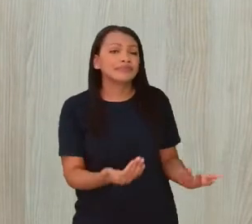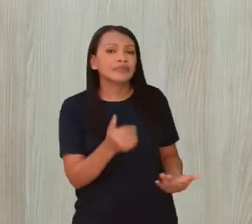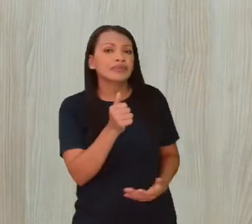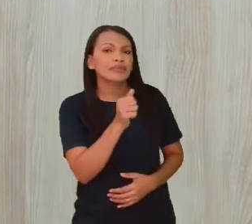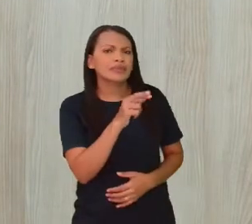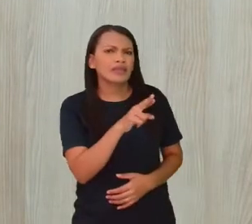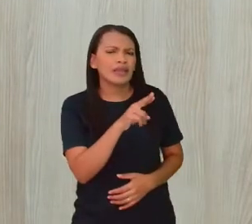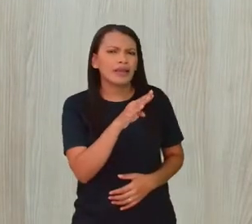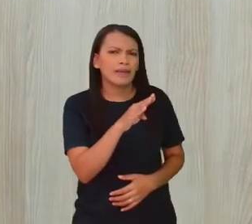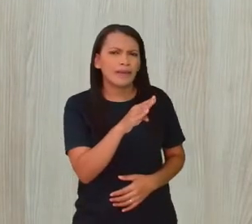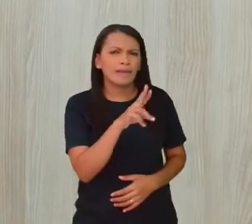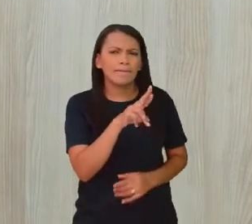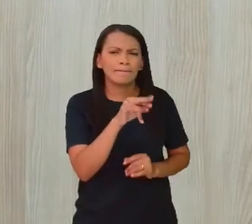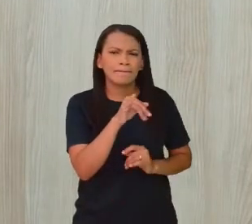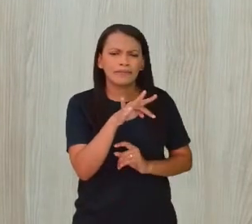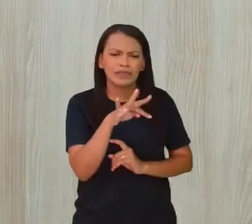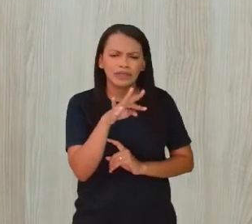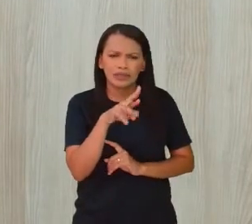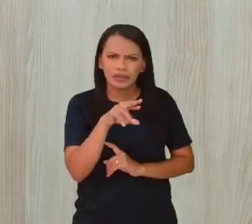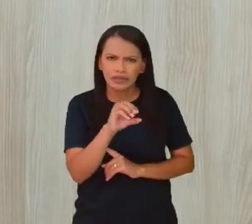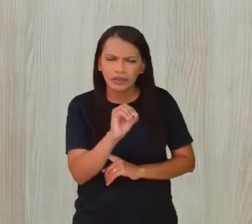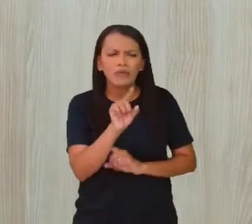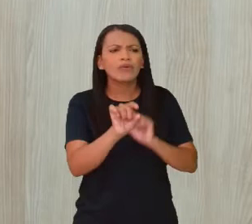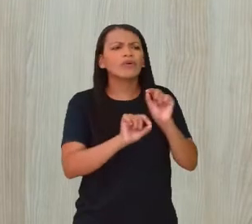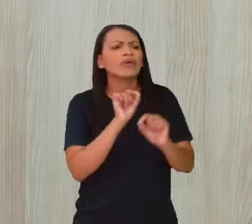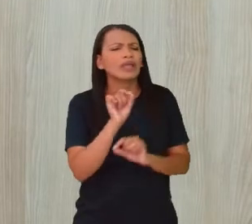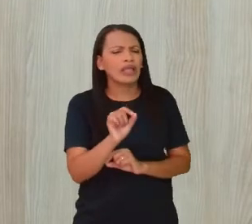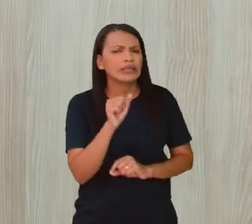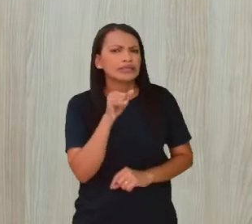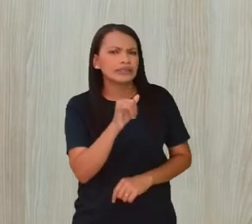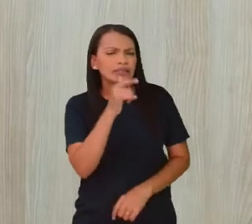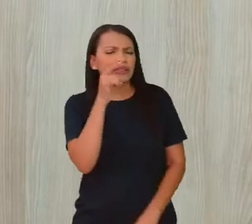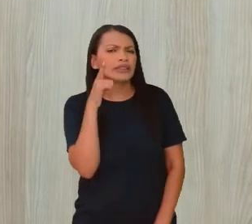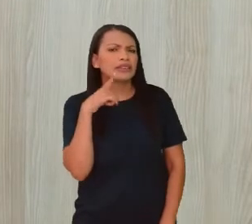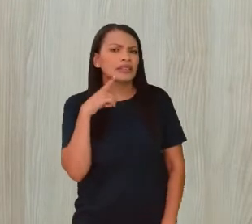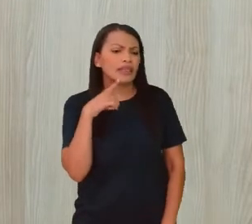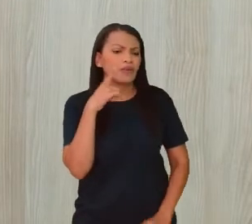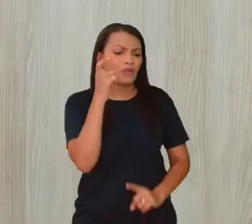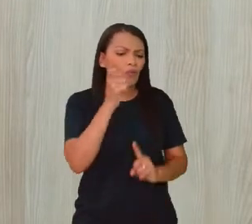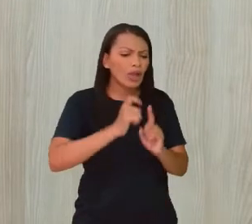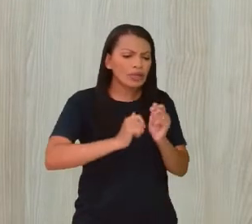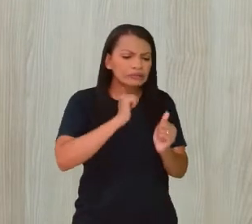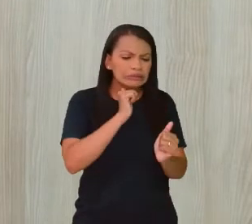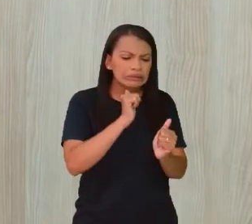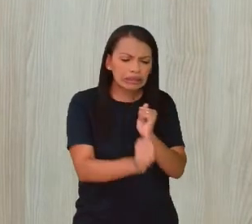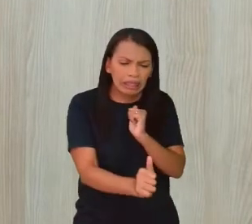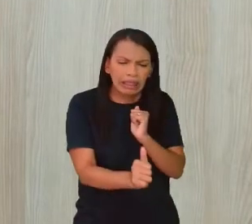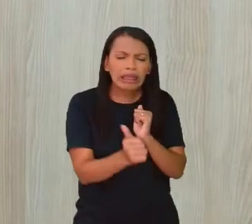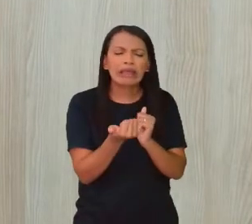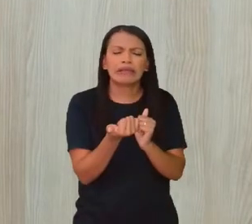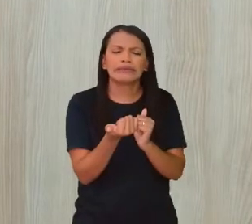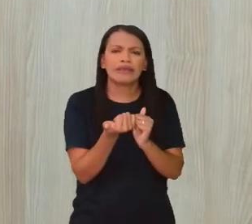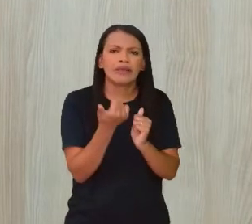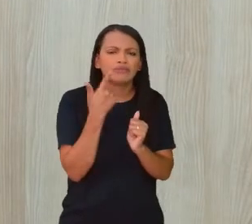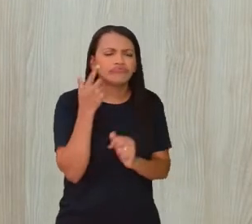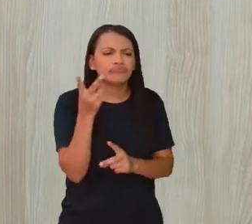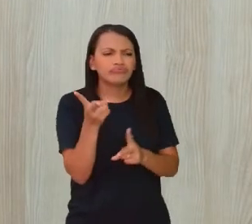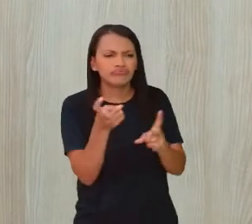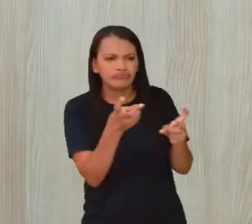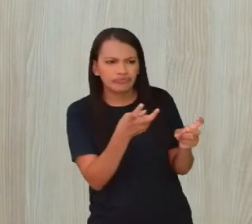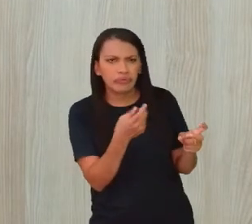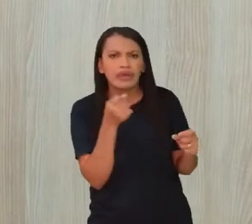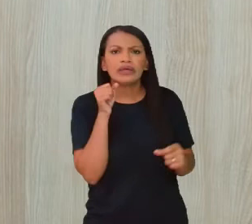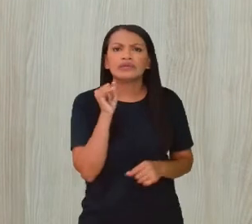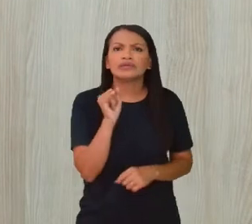vendo, percebendo se algum atleta está passando do limite com o outro, né, tem também os sinais, né, professor? Bateu